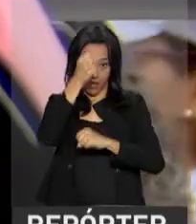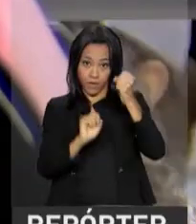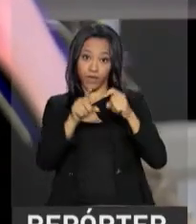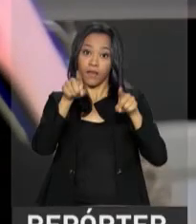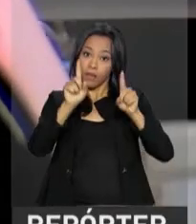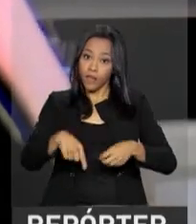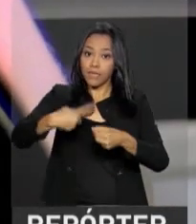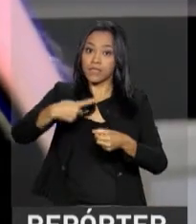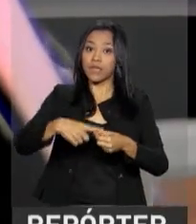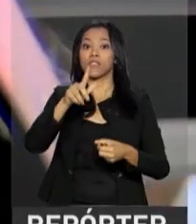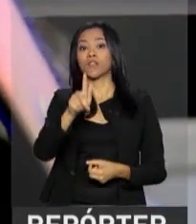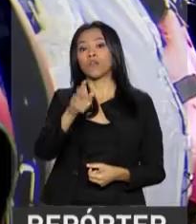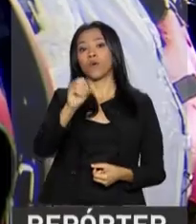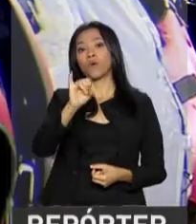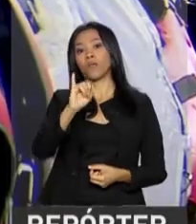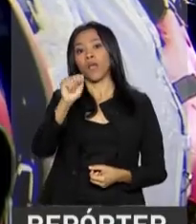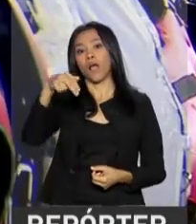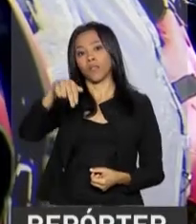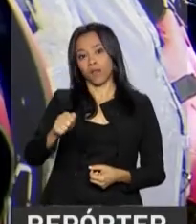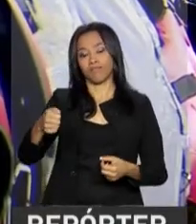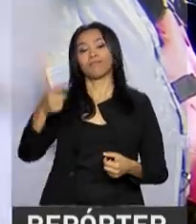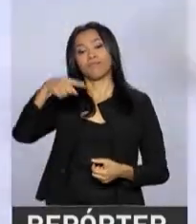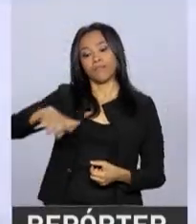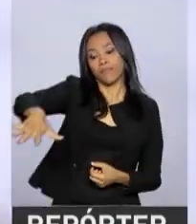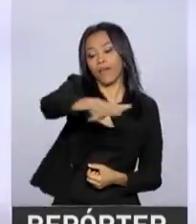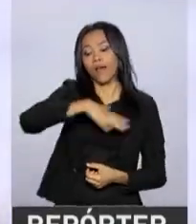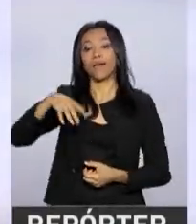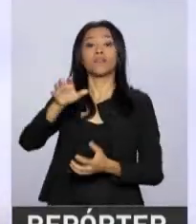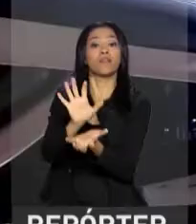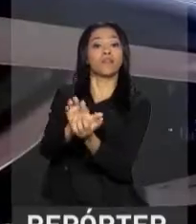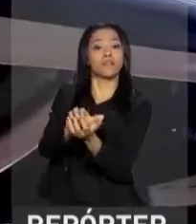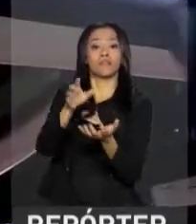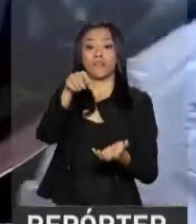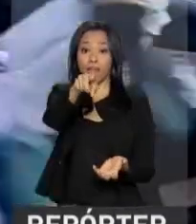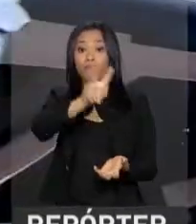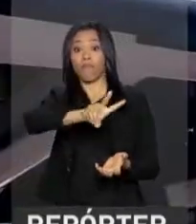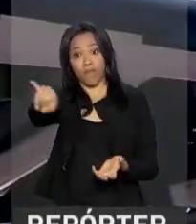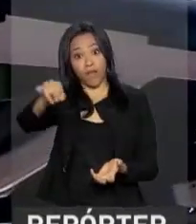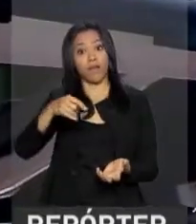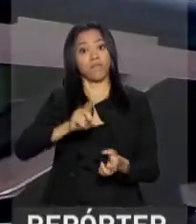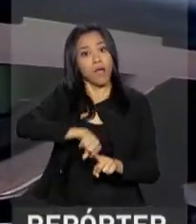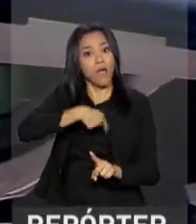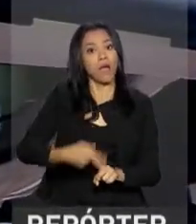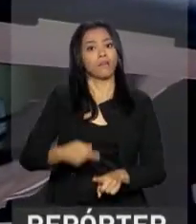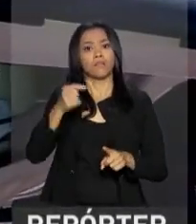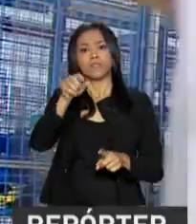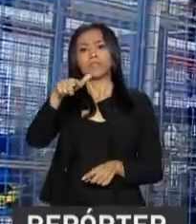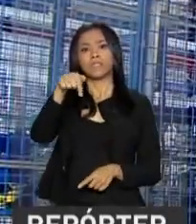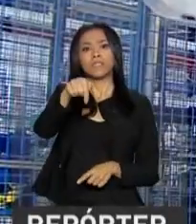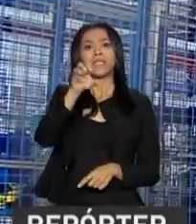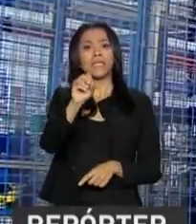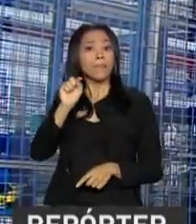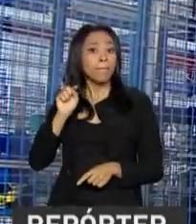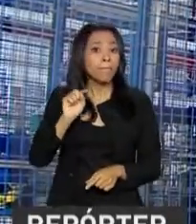Goiânia, região metropolitana do Recife. Agora, a capacidade de produção vai ser ampliada em mais de 70 mil